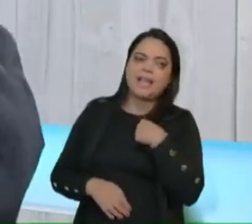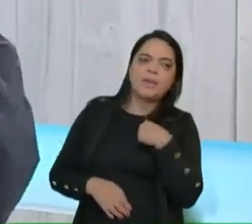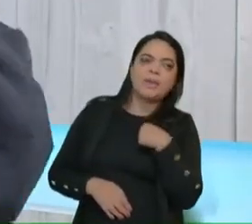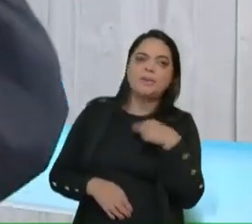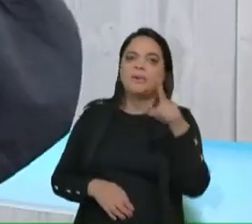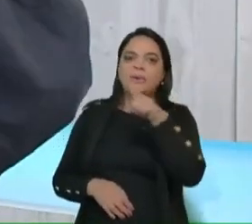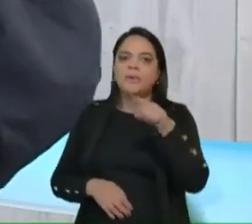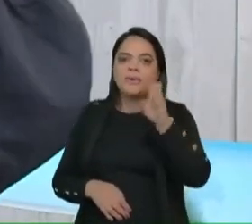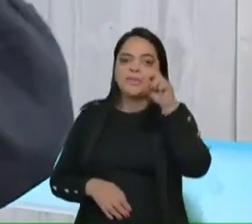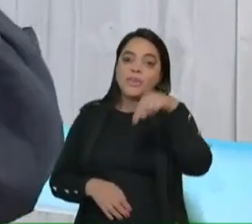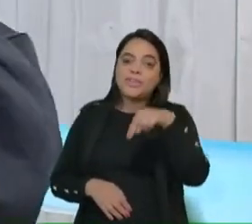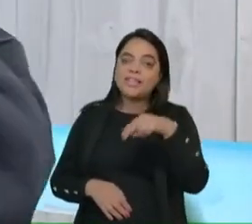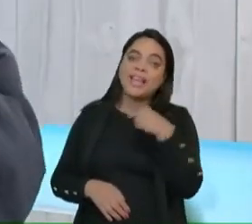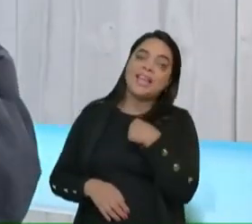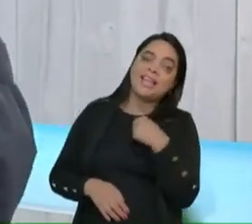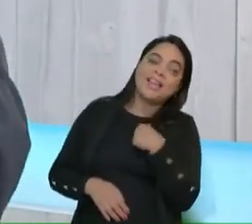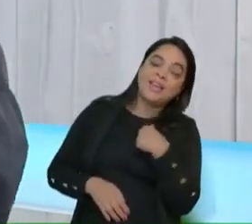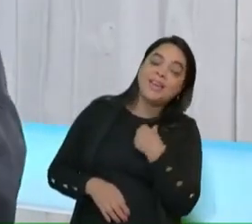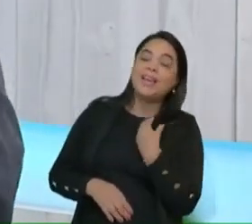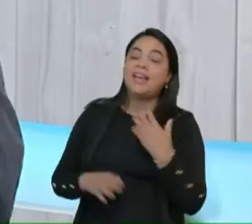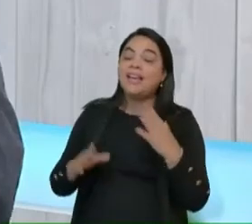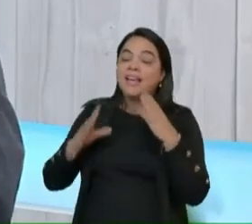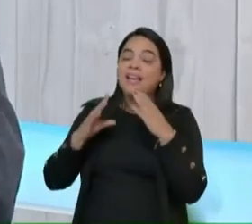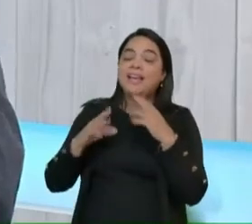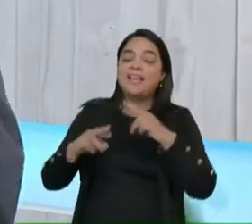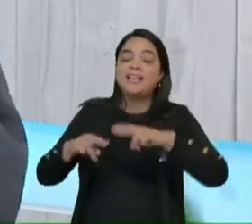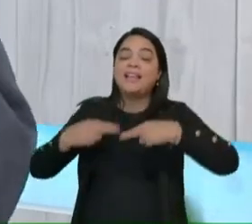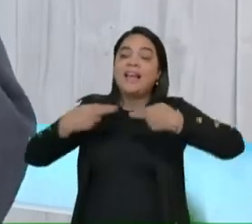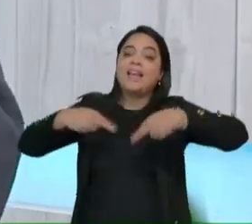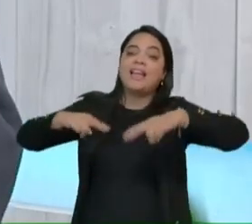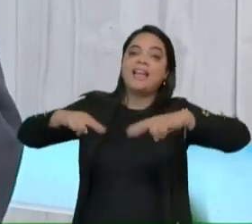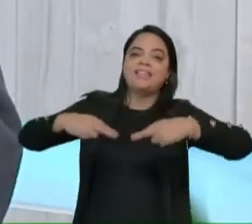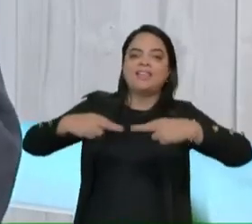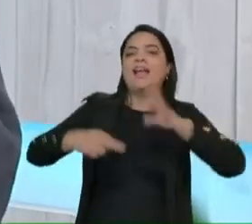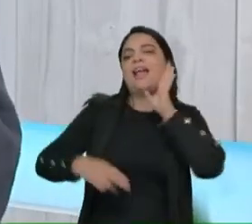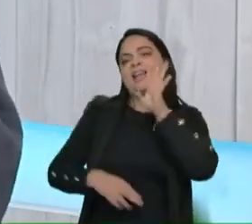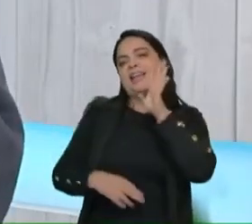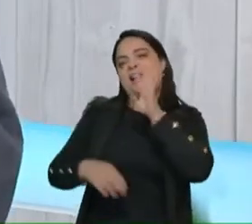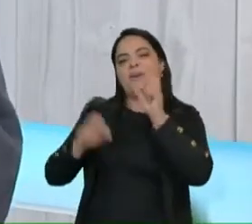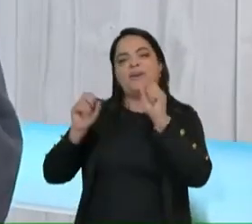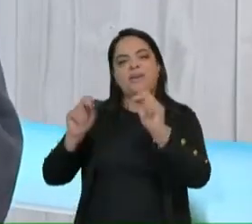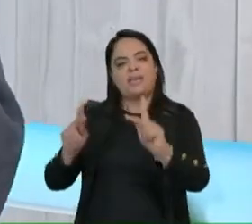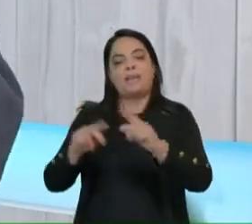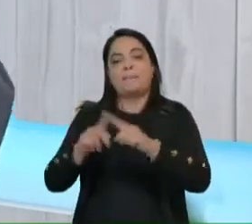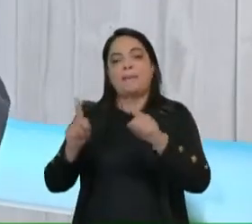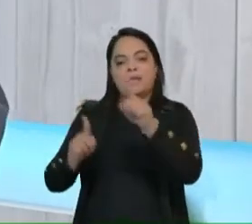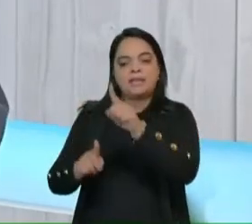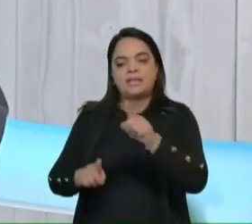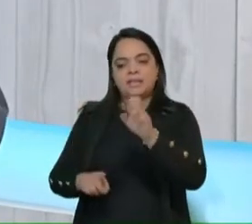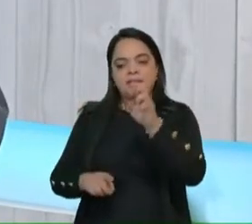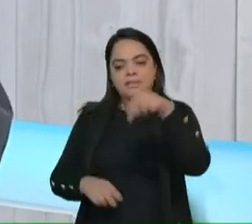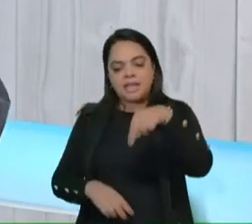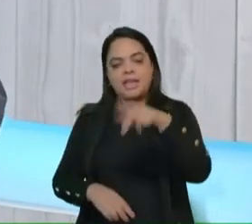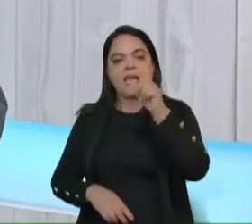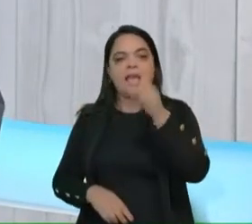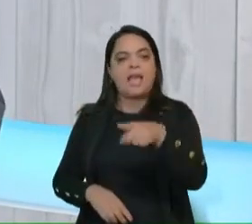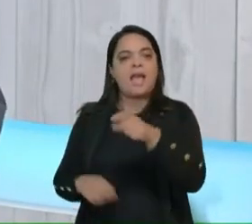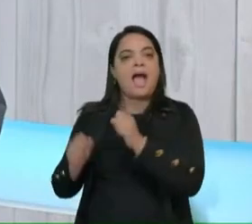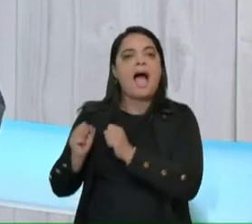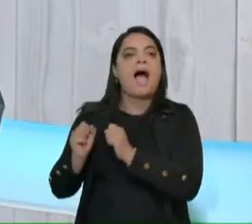né assim uma ideia tô ali na rede e tal é legal também só que o zen ele é uma ação